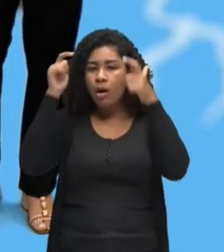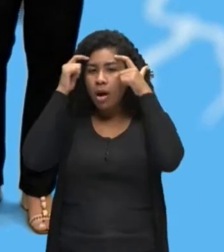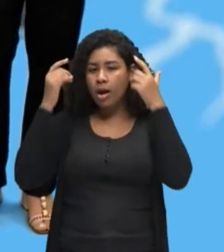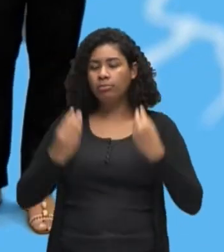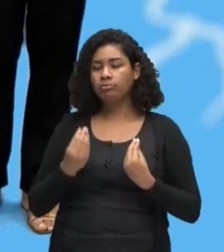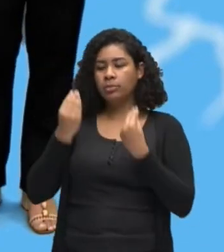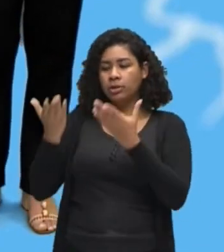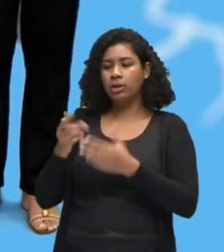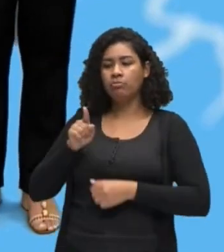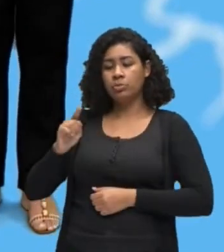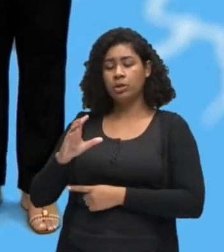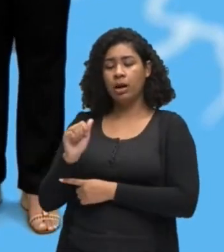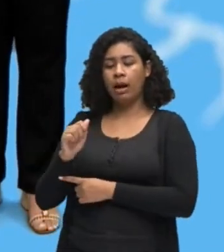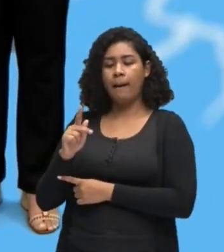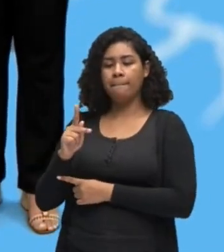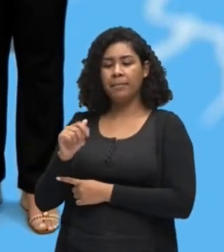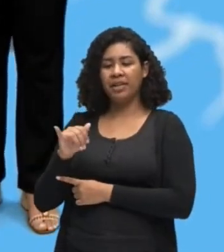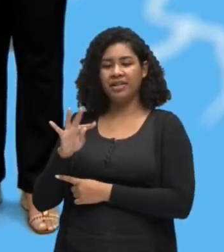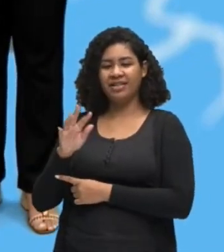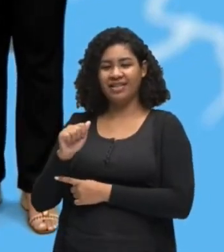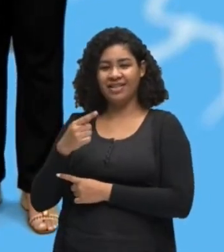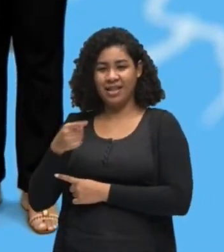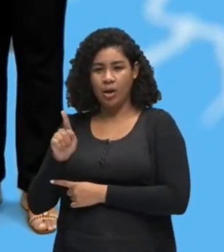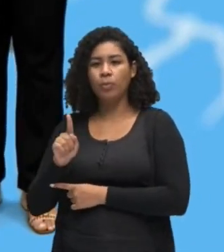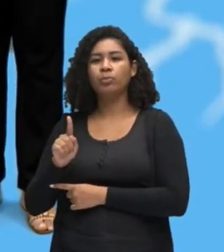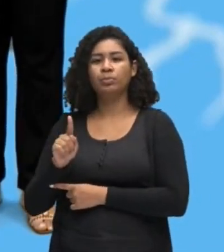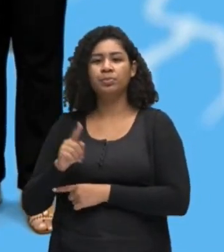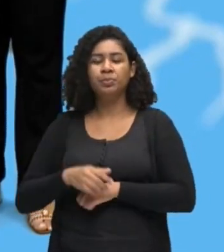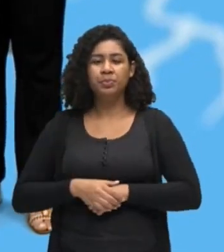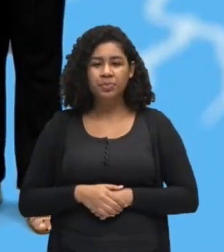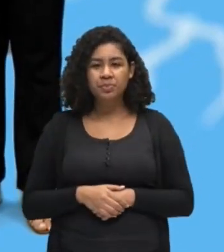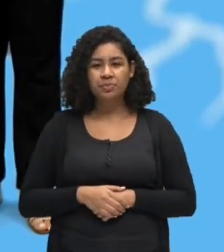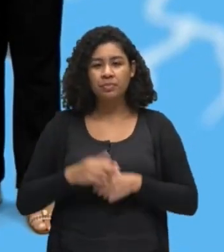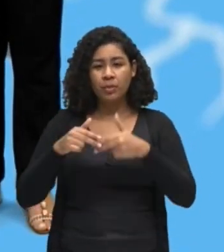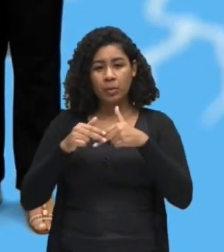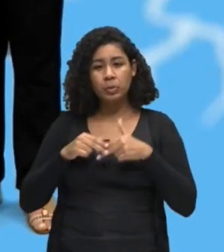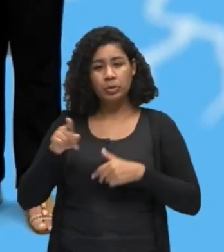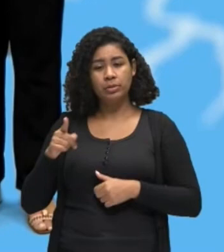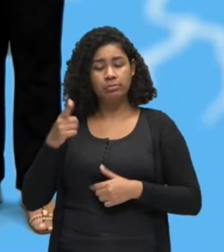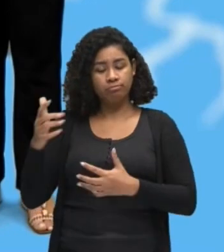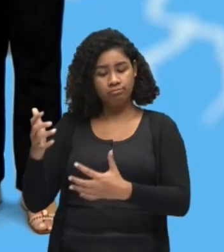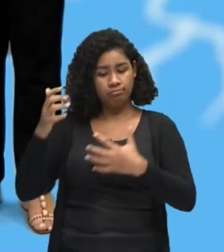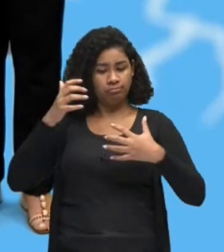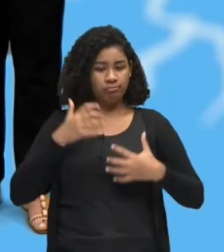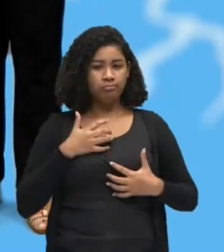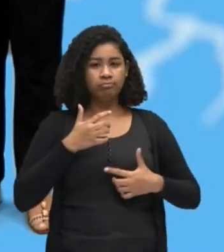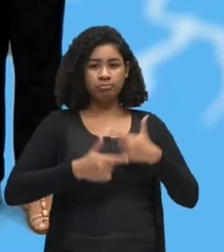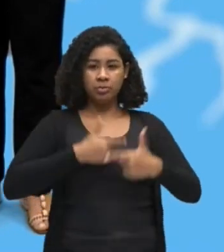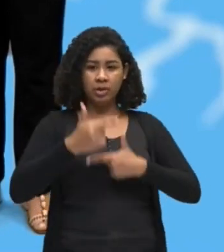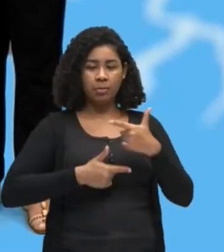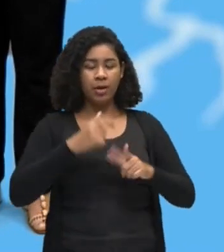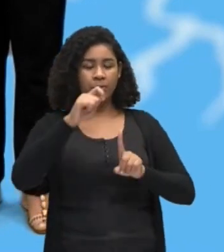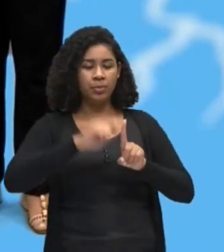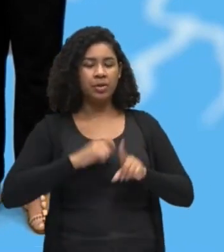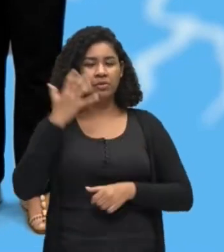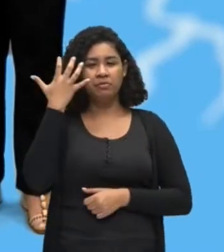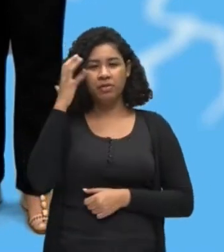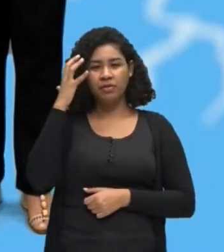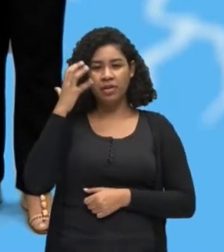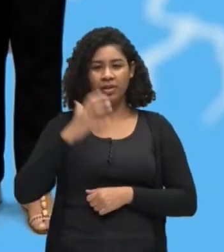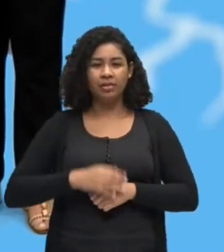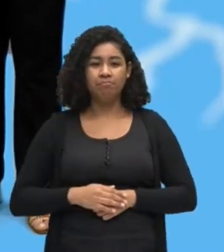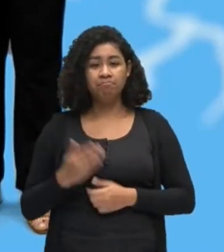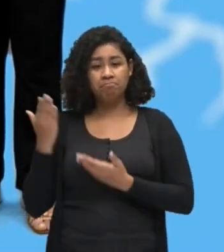da capitania do Grão-Pará, assumindo as suas funções em fevereiro de 1640. Pedro Teixeira